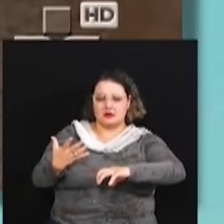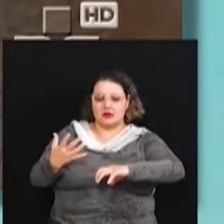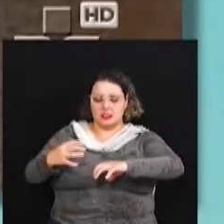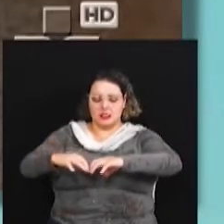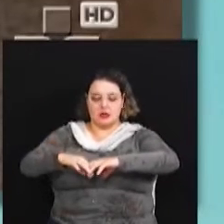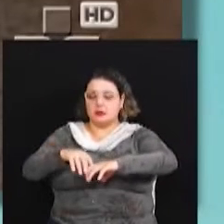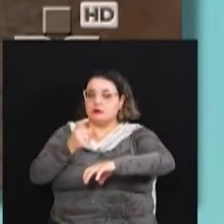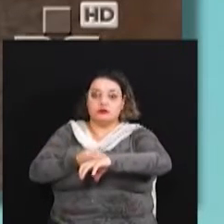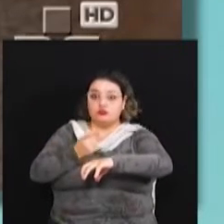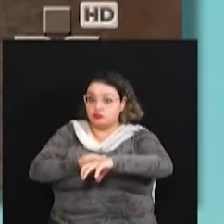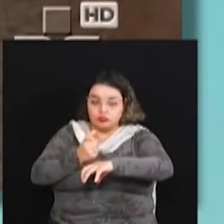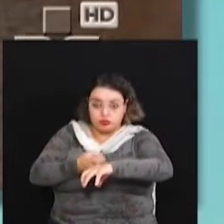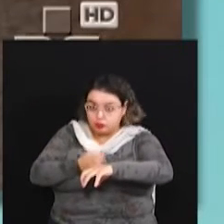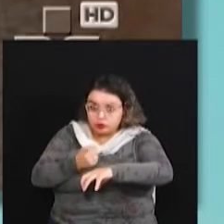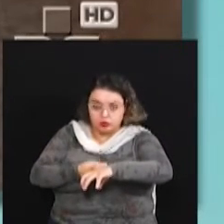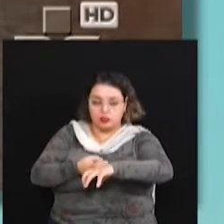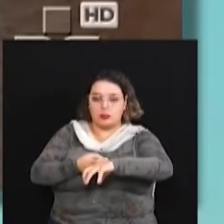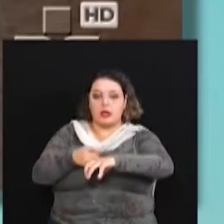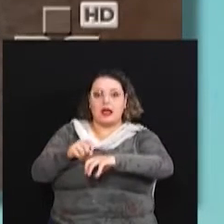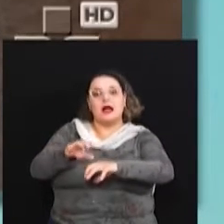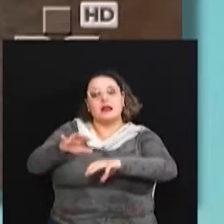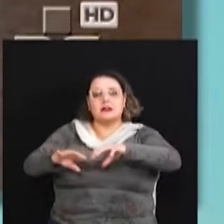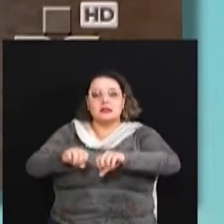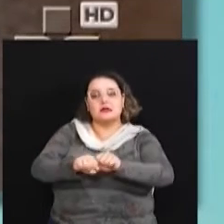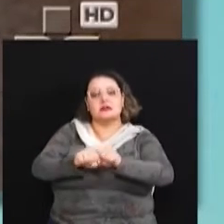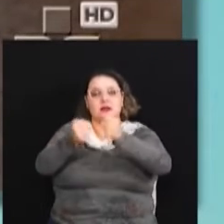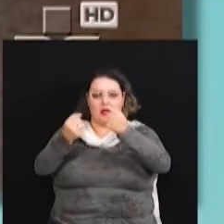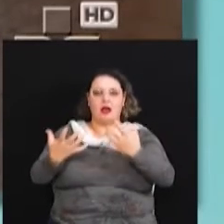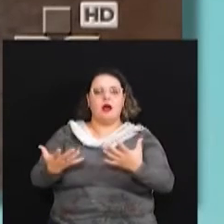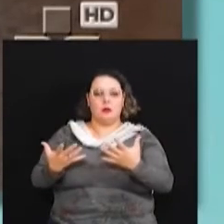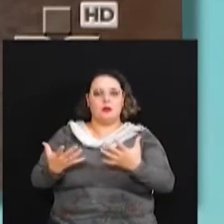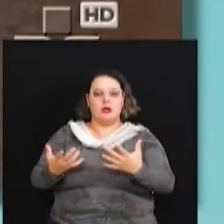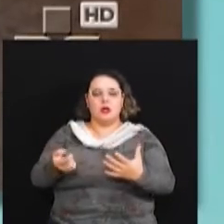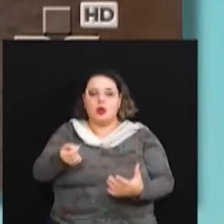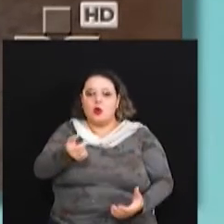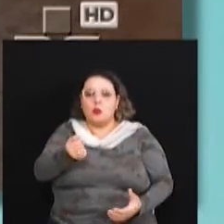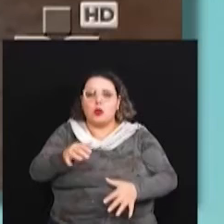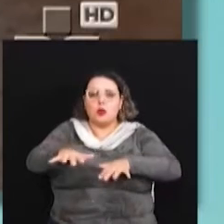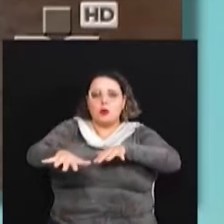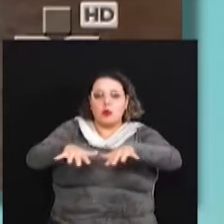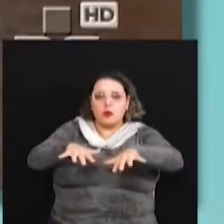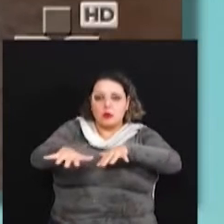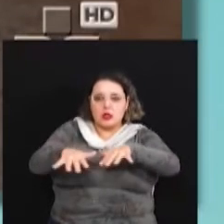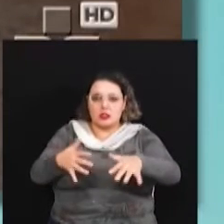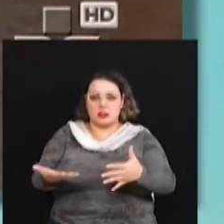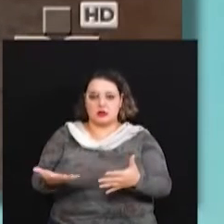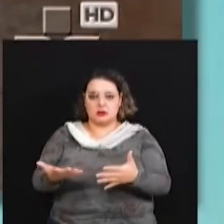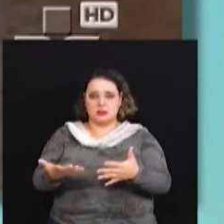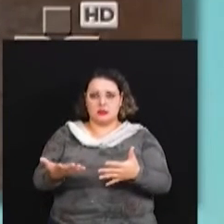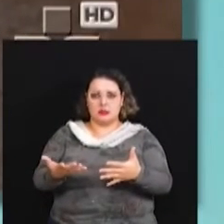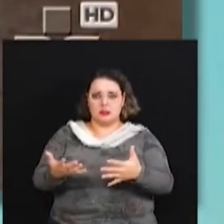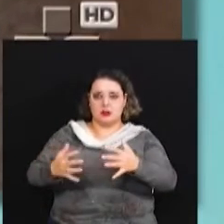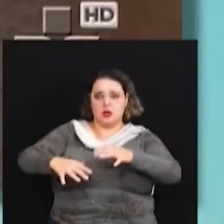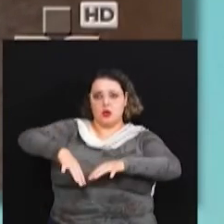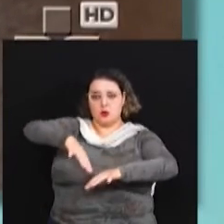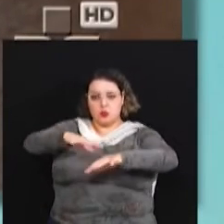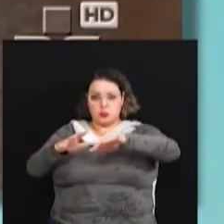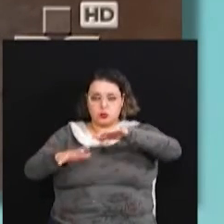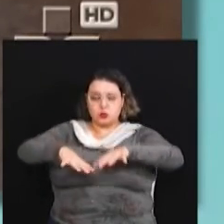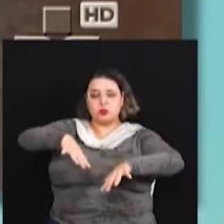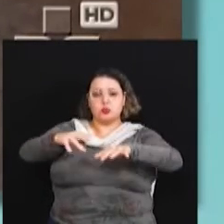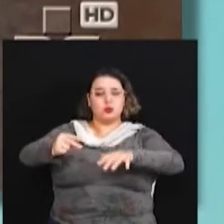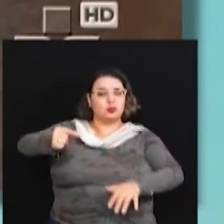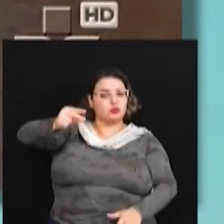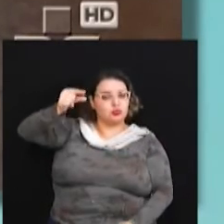elas não são tão rígidas assim, elas se quebram ao longo do tempo e há uma pequena movimentação. Essas zonas são